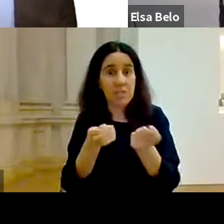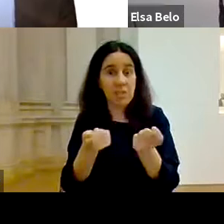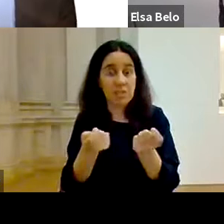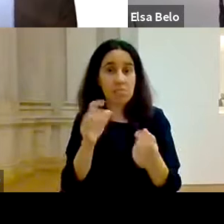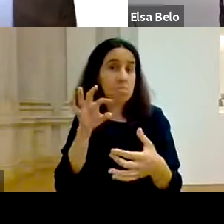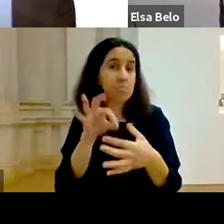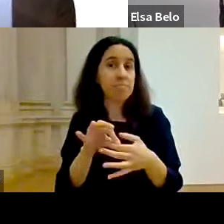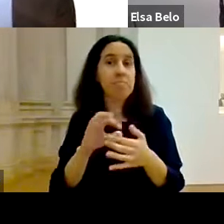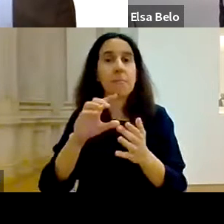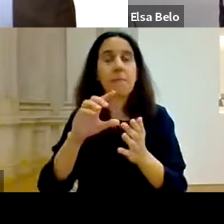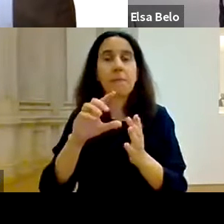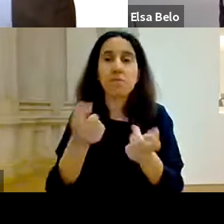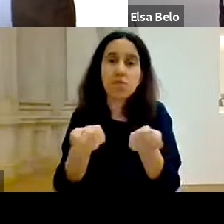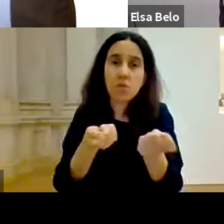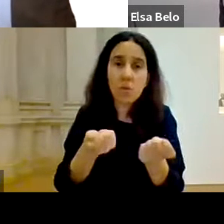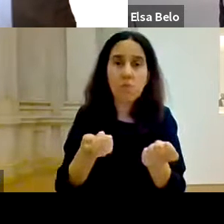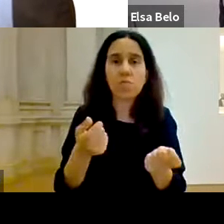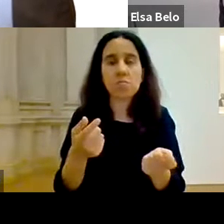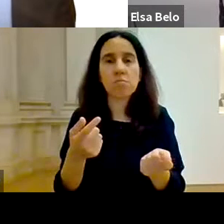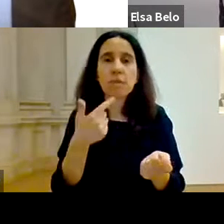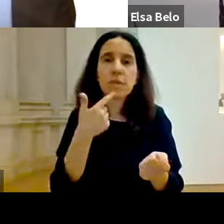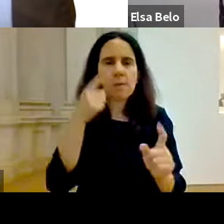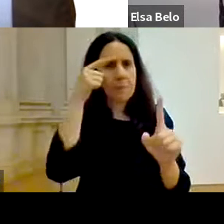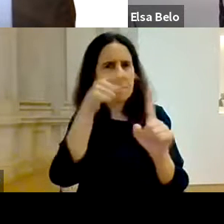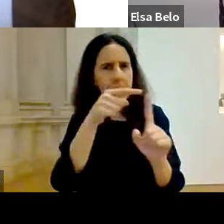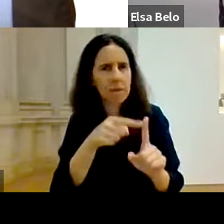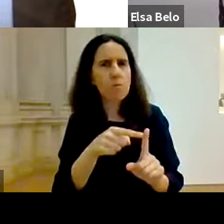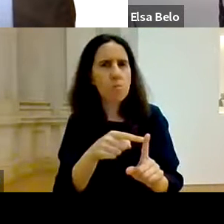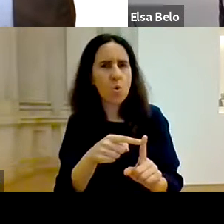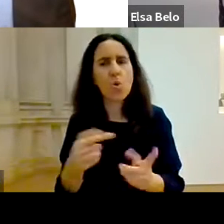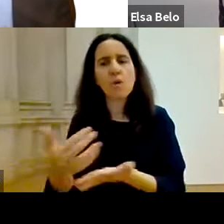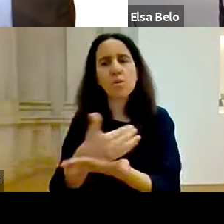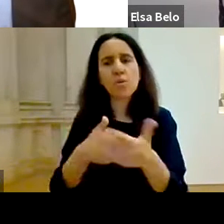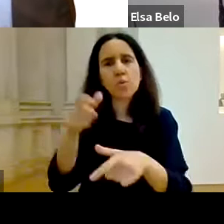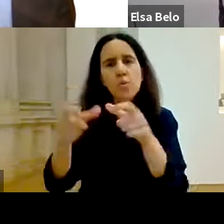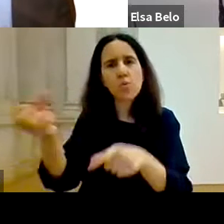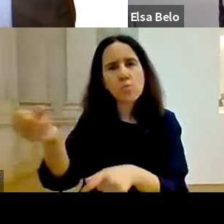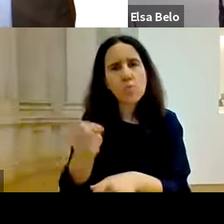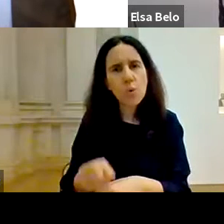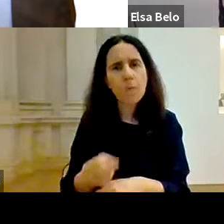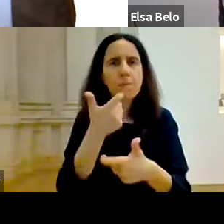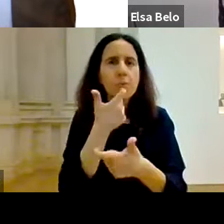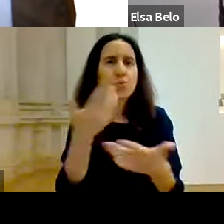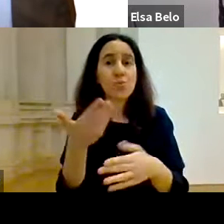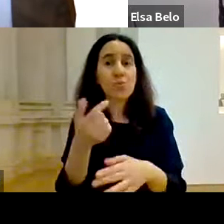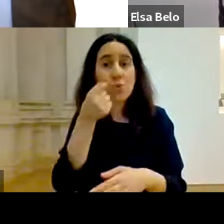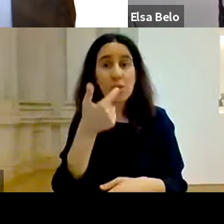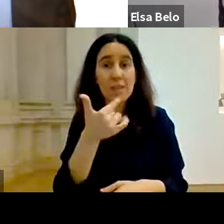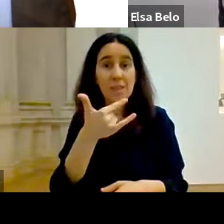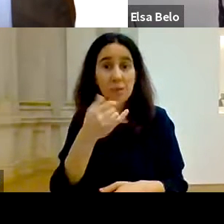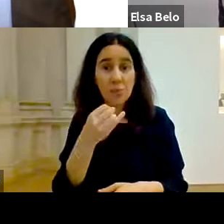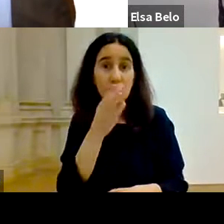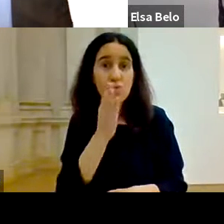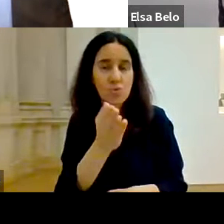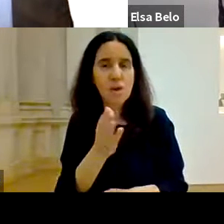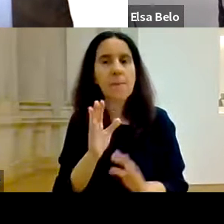vista da gestão, conseguir estabelecer metas e alocar recursos, tudo aquilo que o Tito já referiu, mas do ponto de